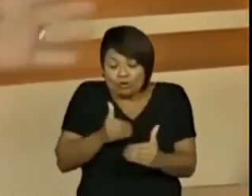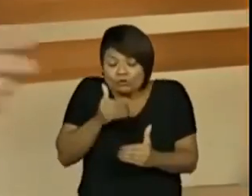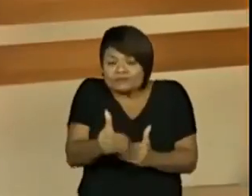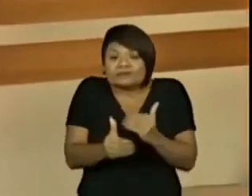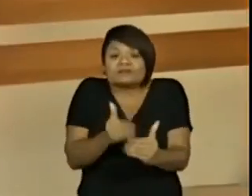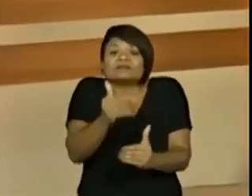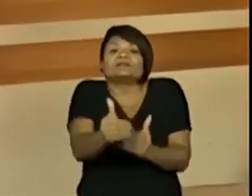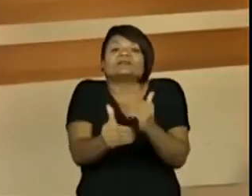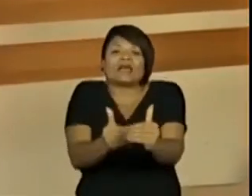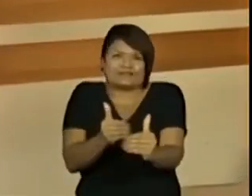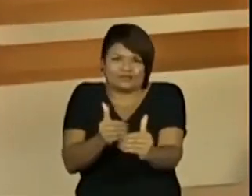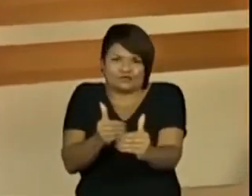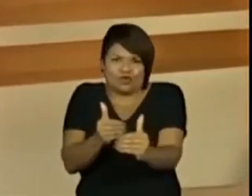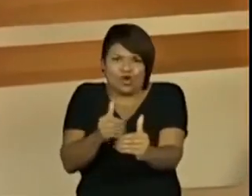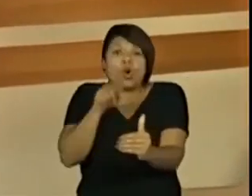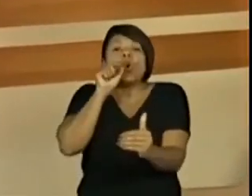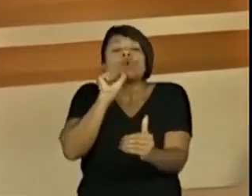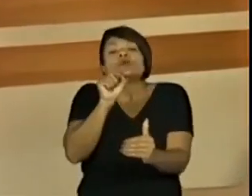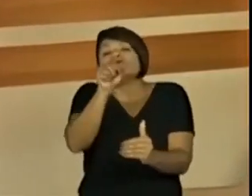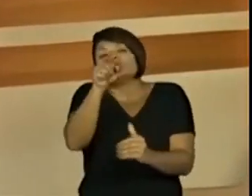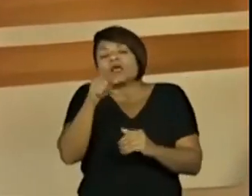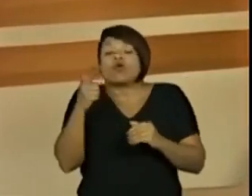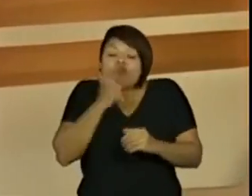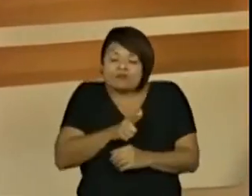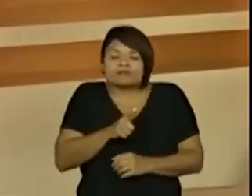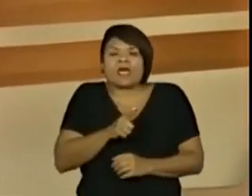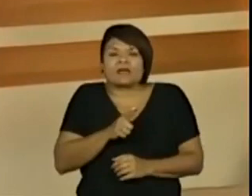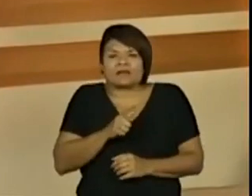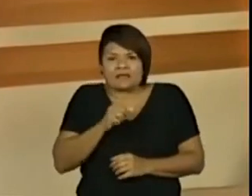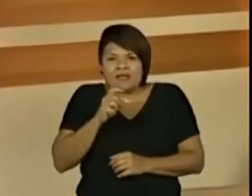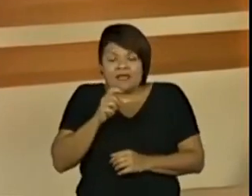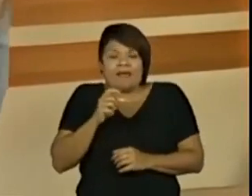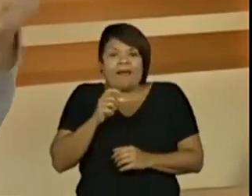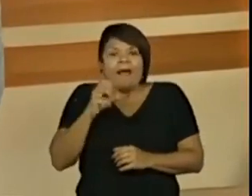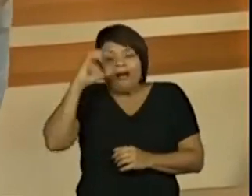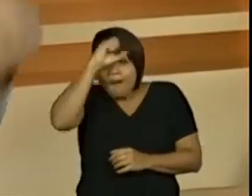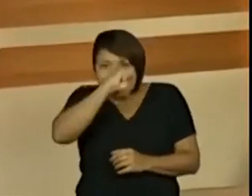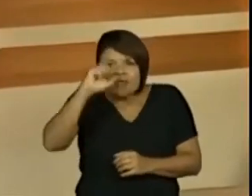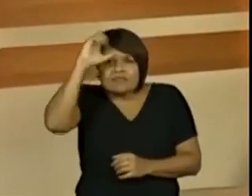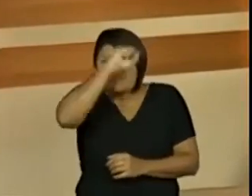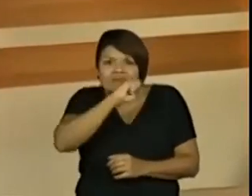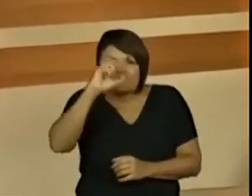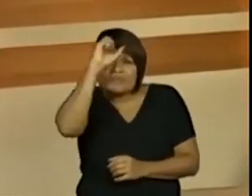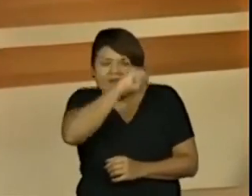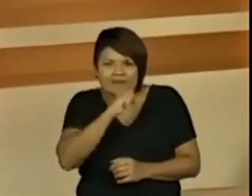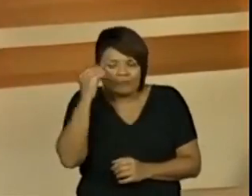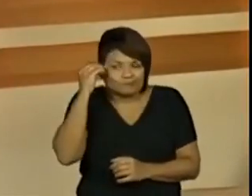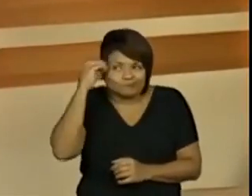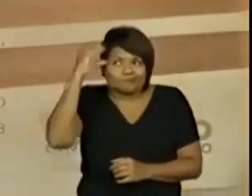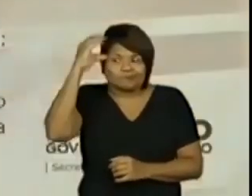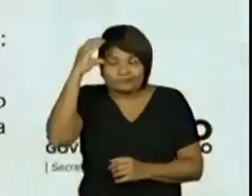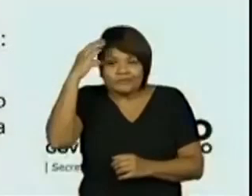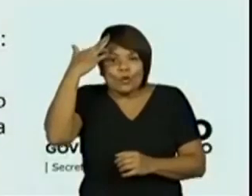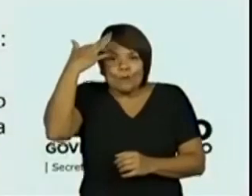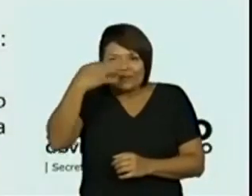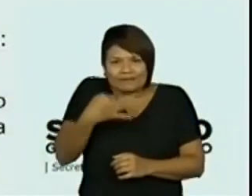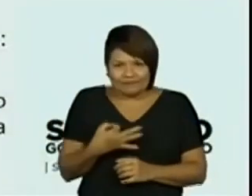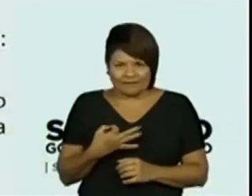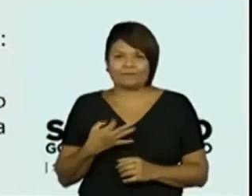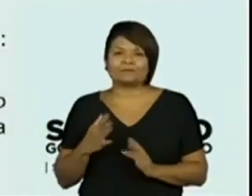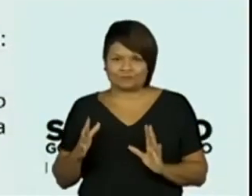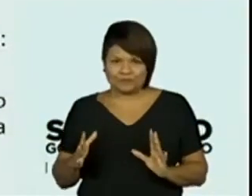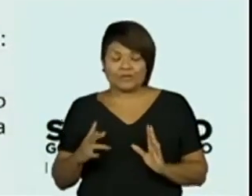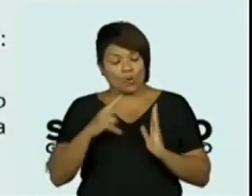é habilidade, é com que vocês consigam aprender a fazer, a compreender, a entender. Ler e